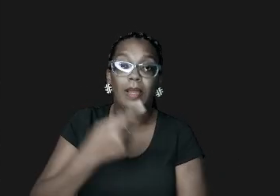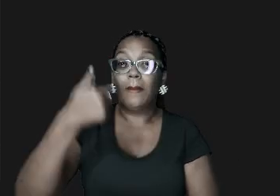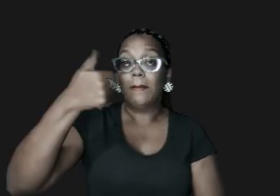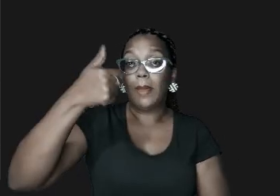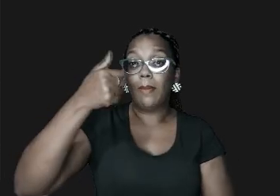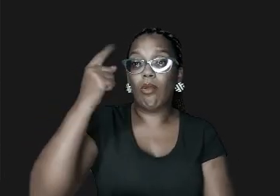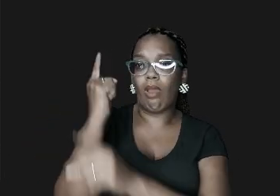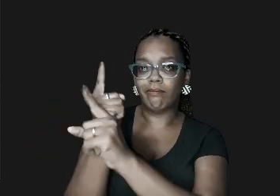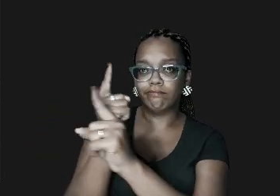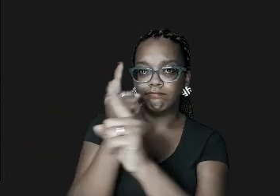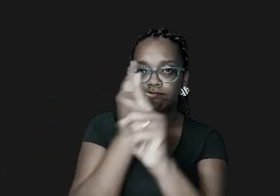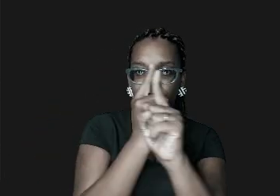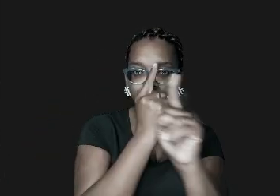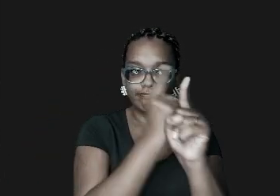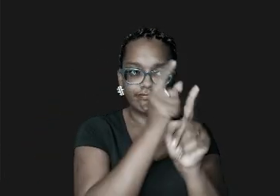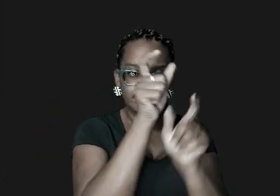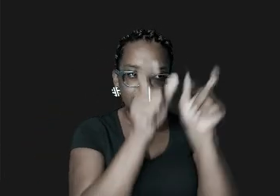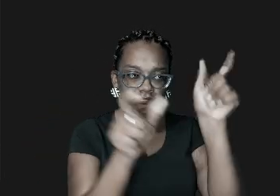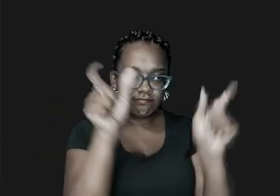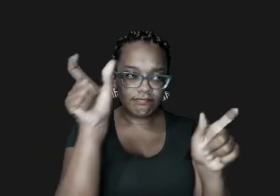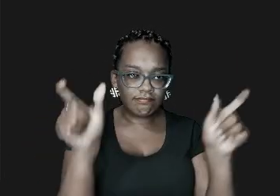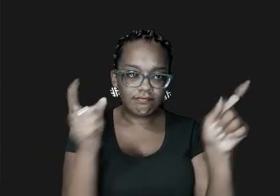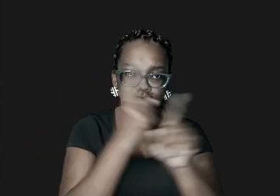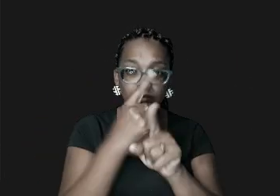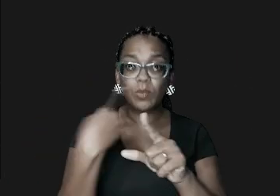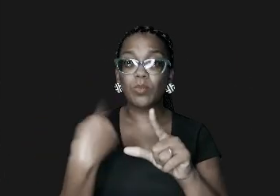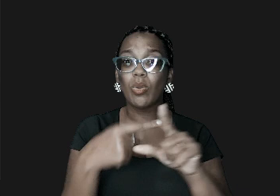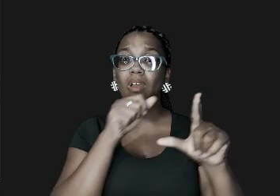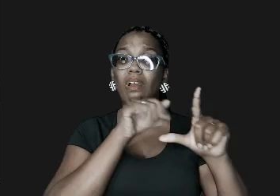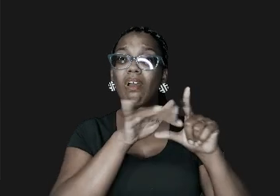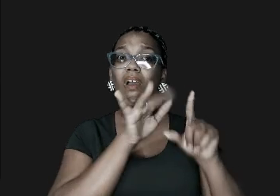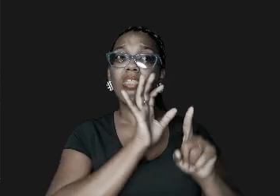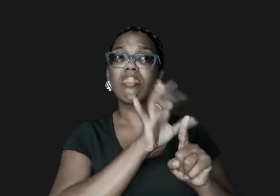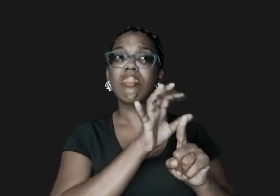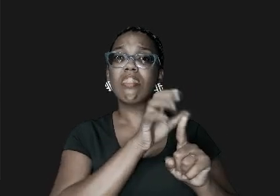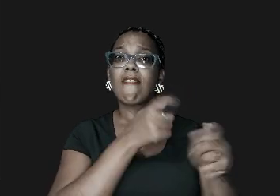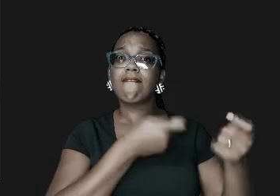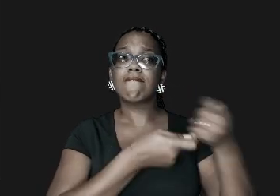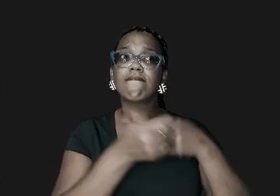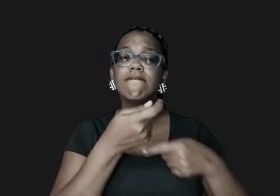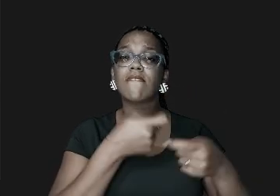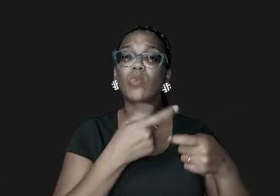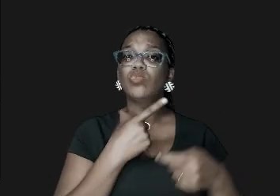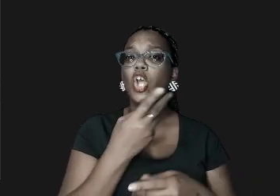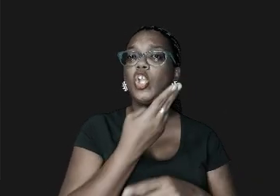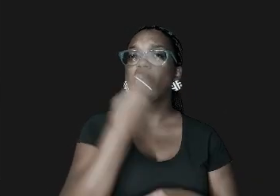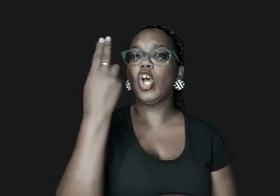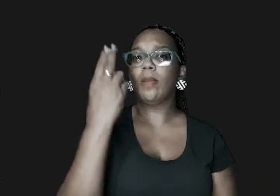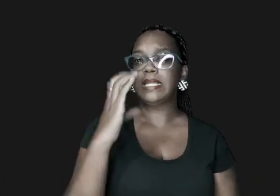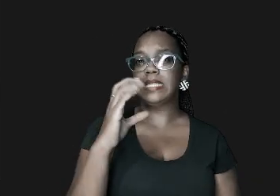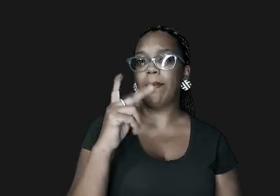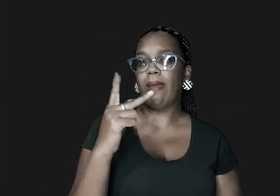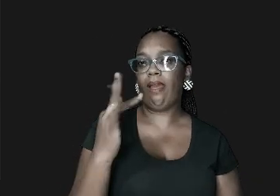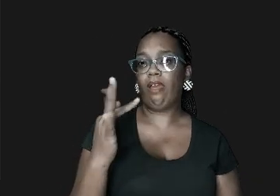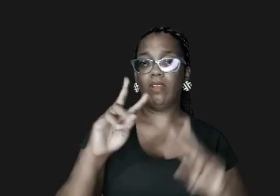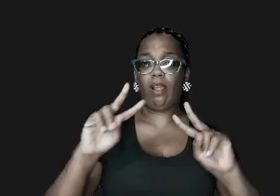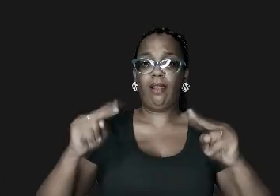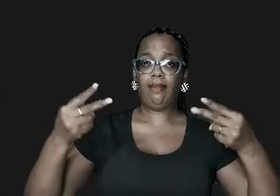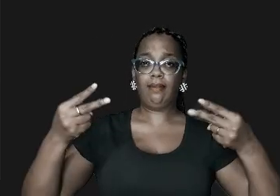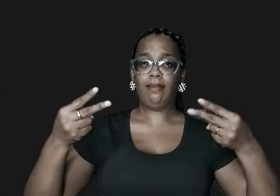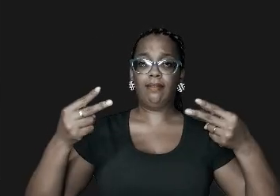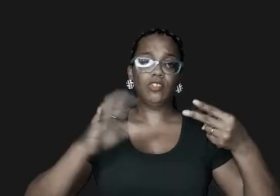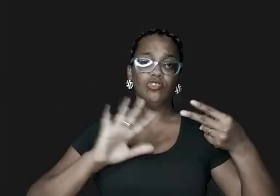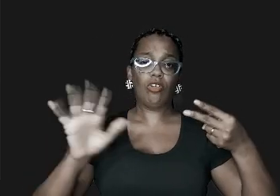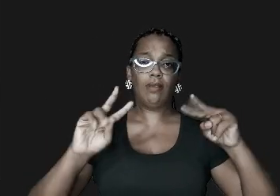esse tipo de regularidade primeiro é identificar as pessoas porque o influenciador de investimento ele não tá lá com o nome dele